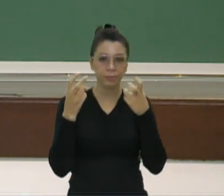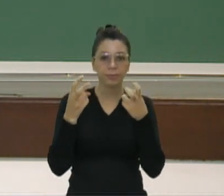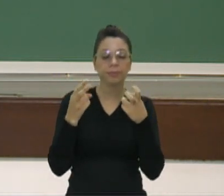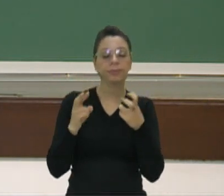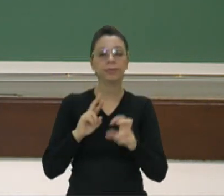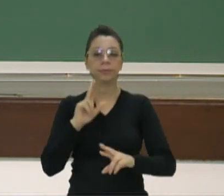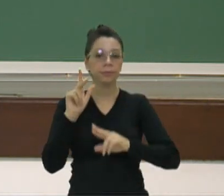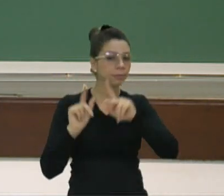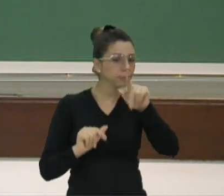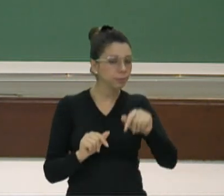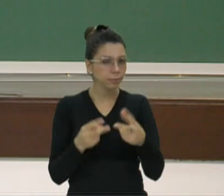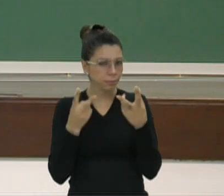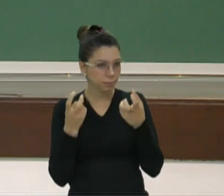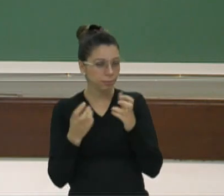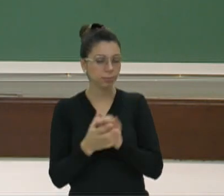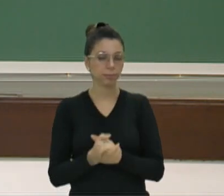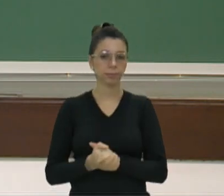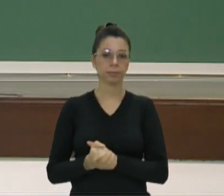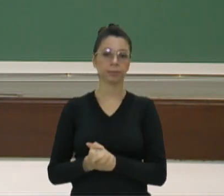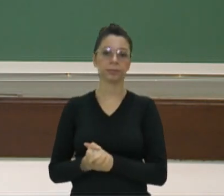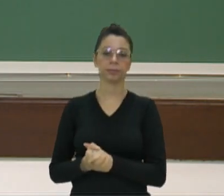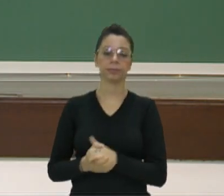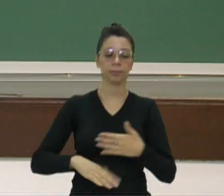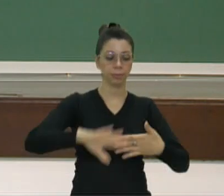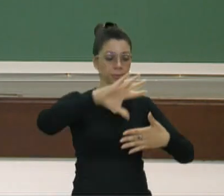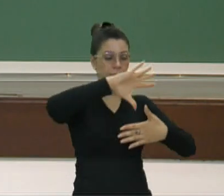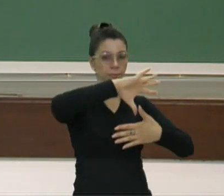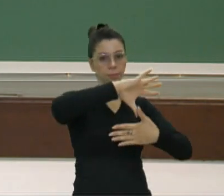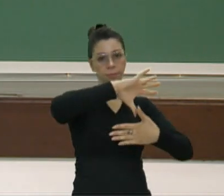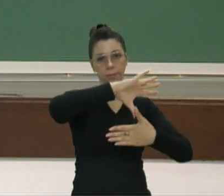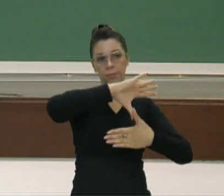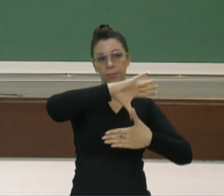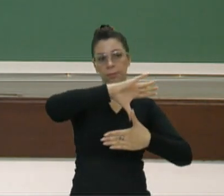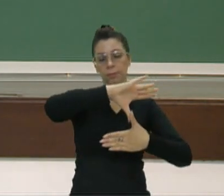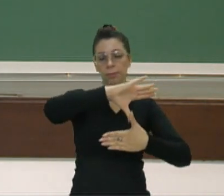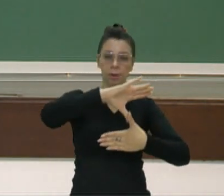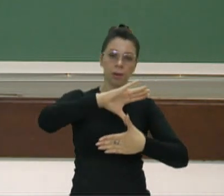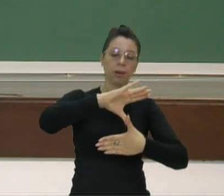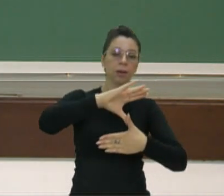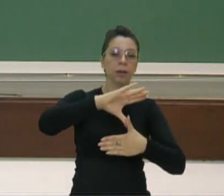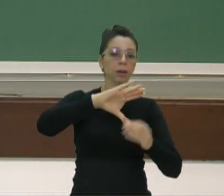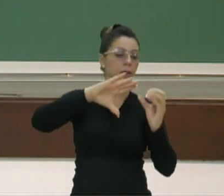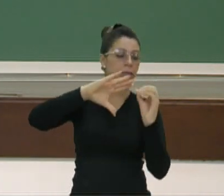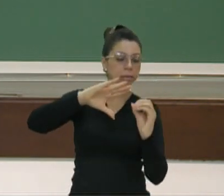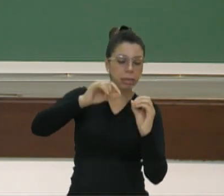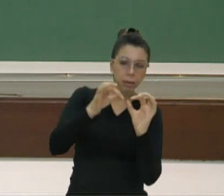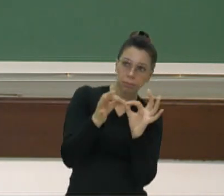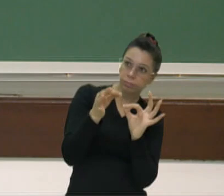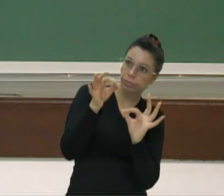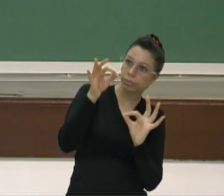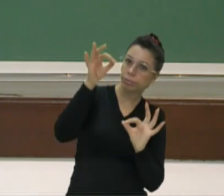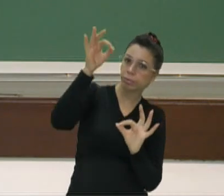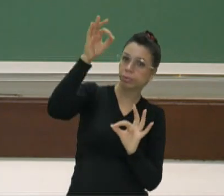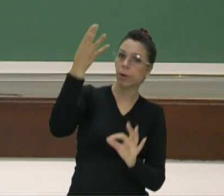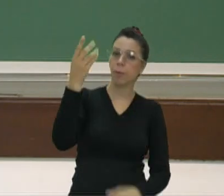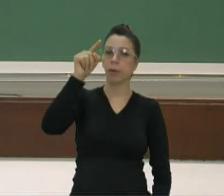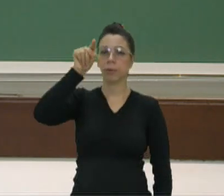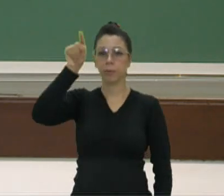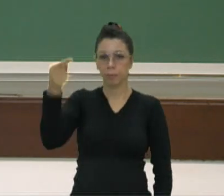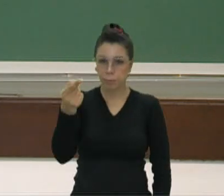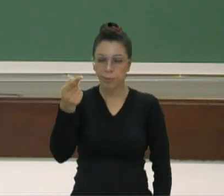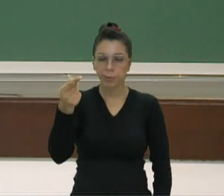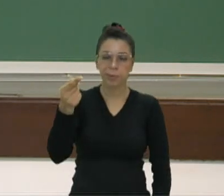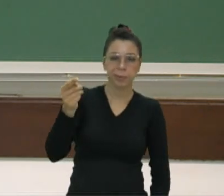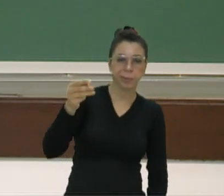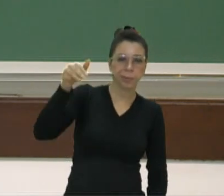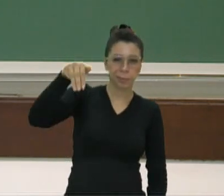diferenças. As altitudes do continente americano variam de 0 a mais ou menos 4.000 metros, alguns lugares